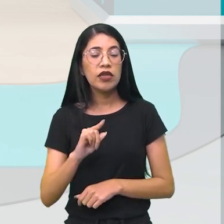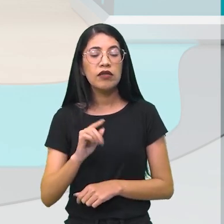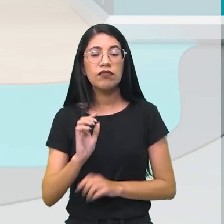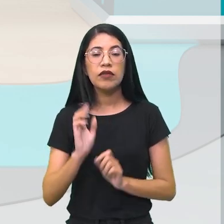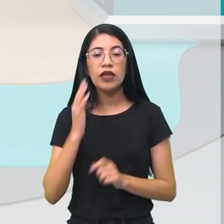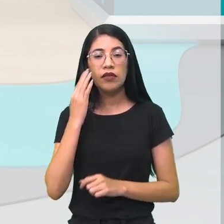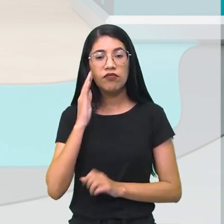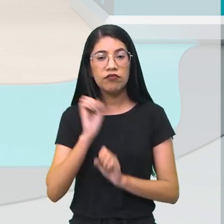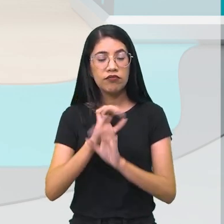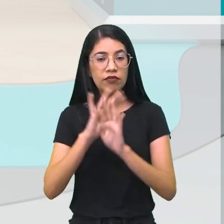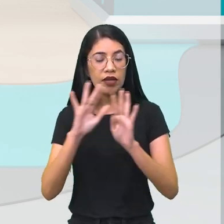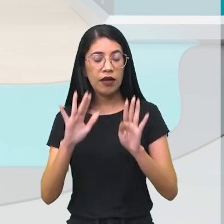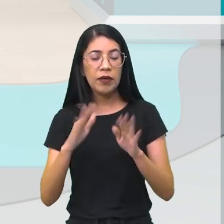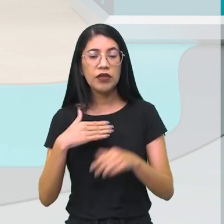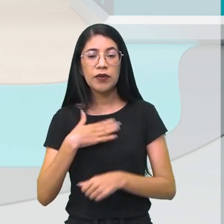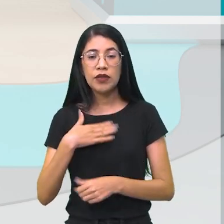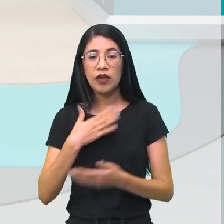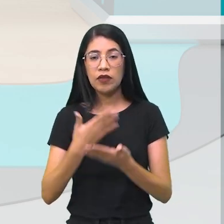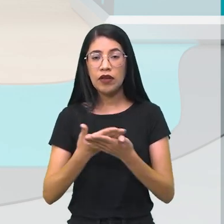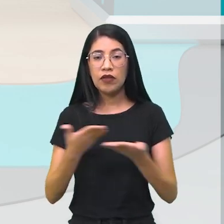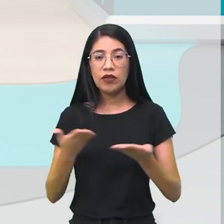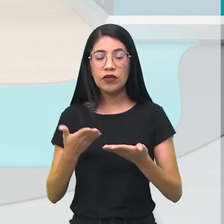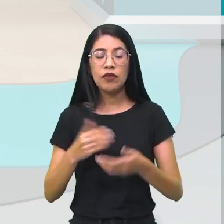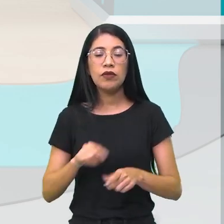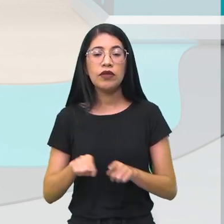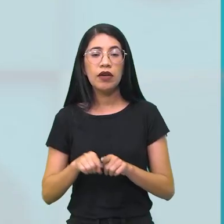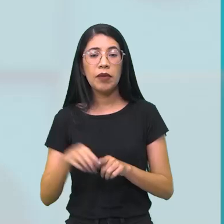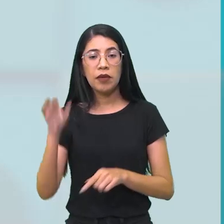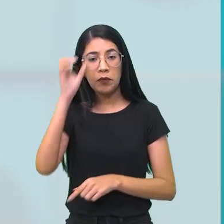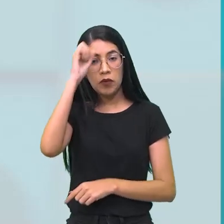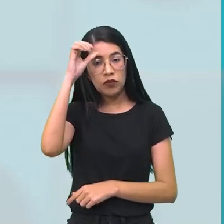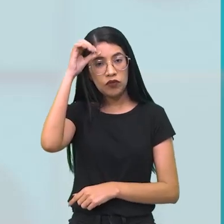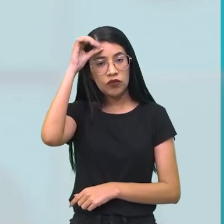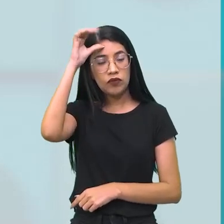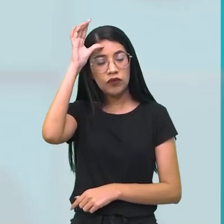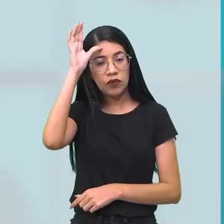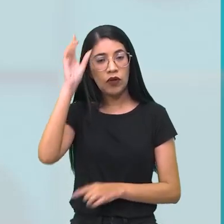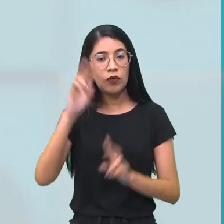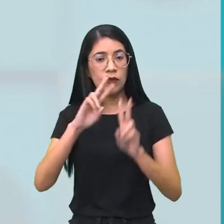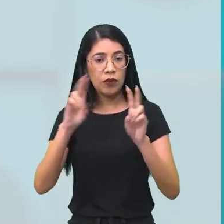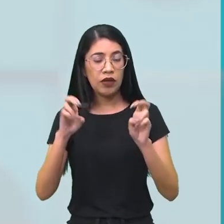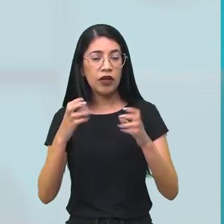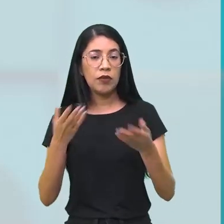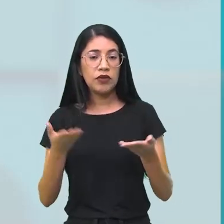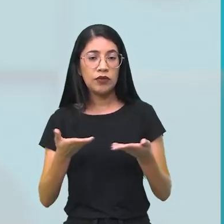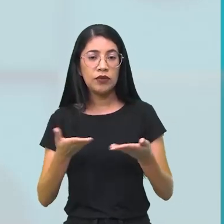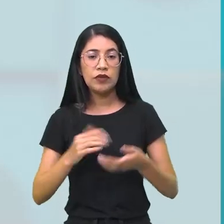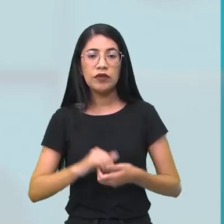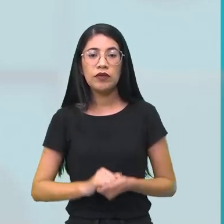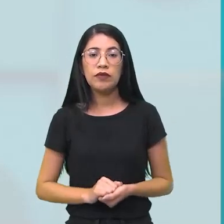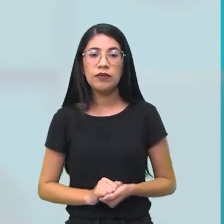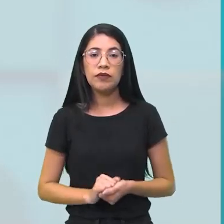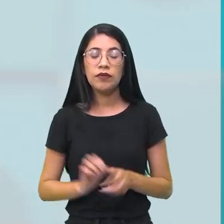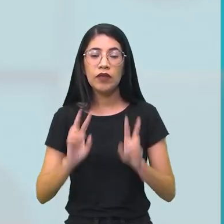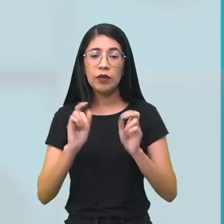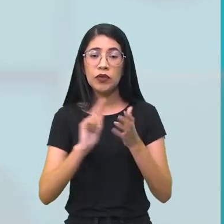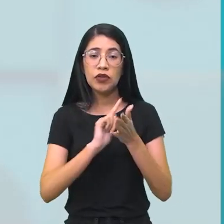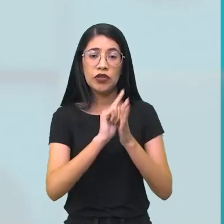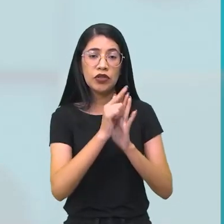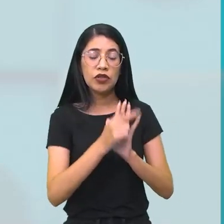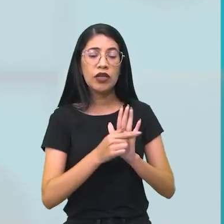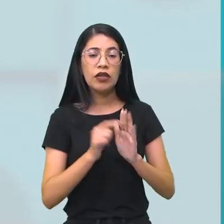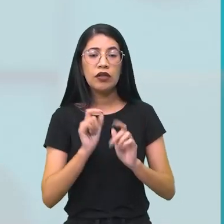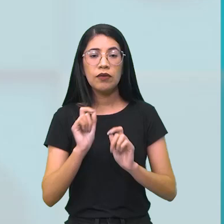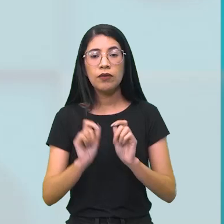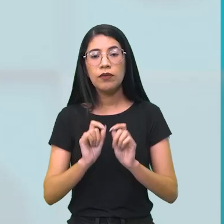tenham gostado da nossa aula, tenham aprendido um pouco mais, né, sobre os gêneros, né,